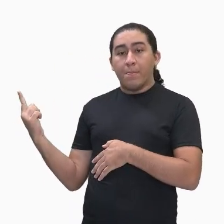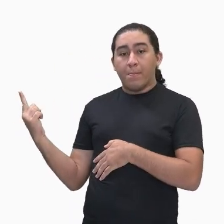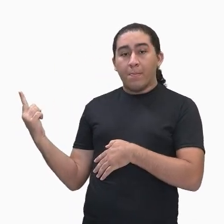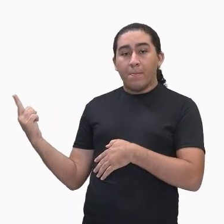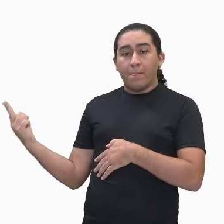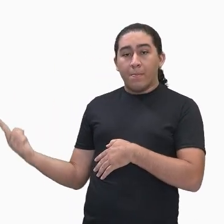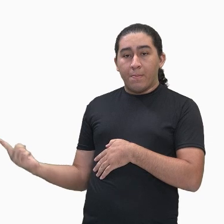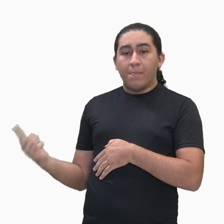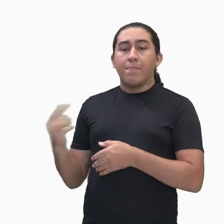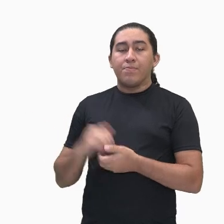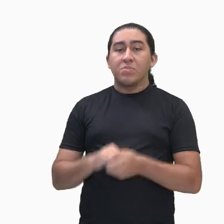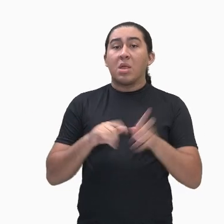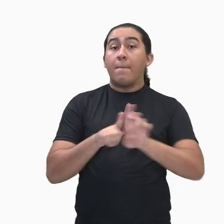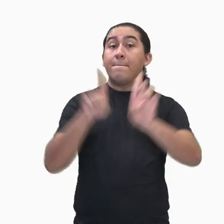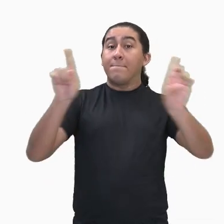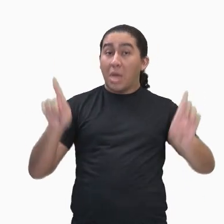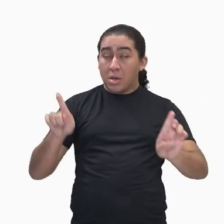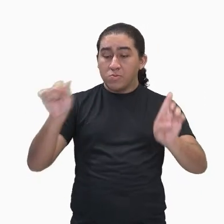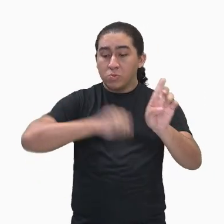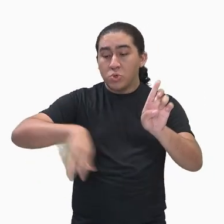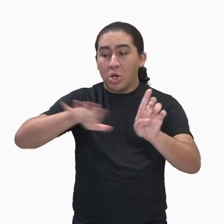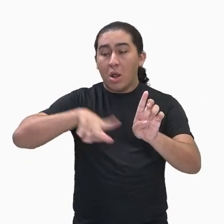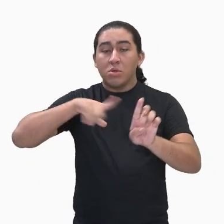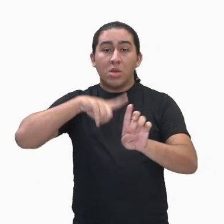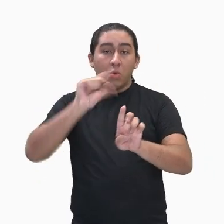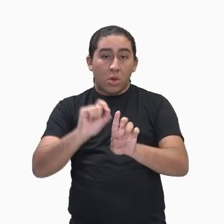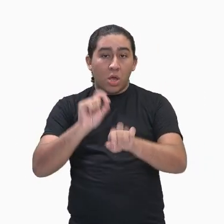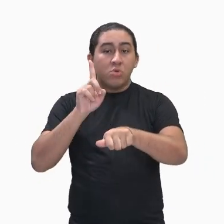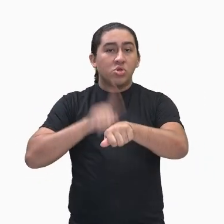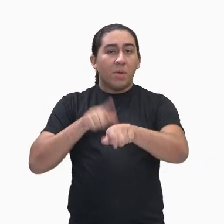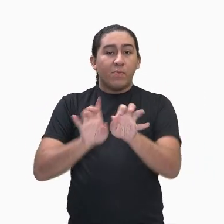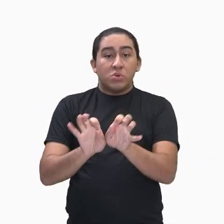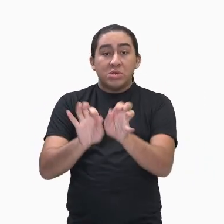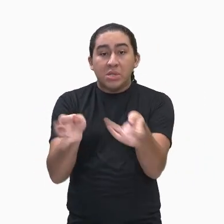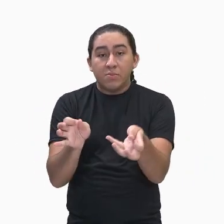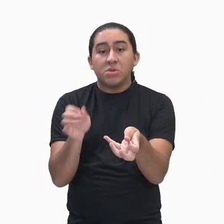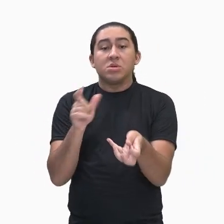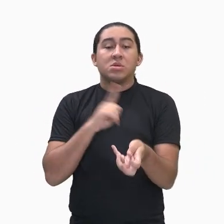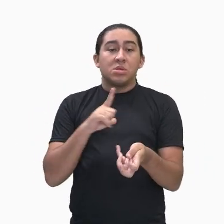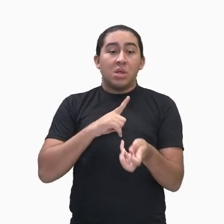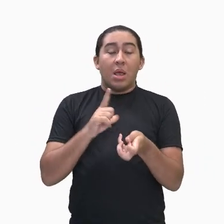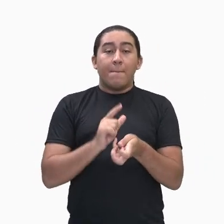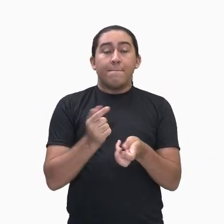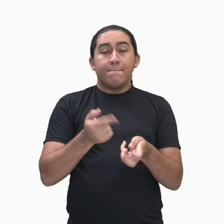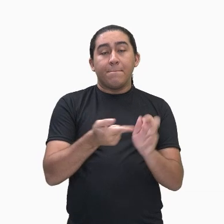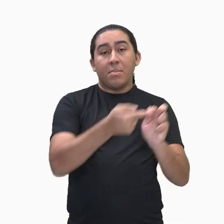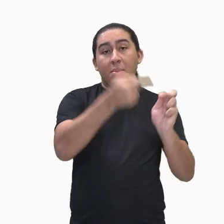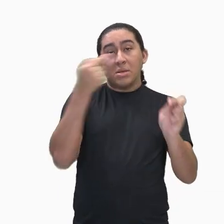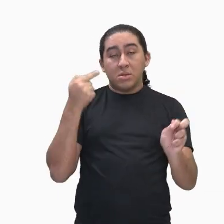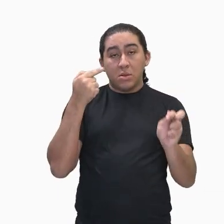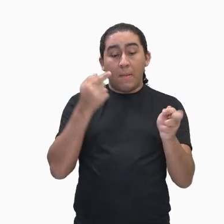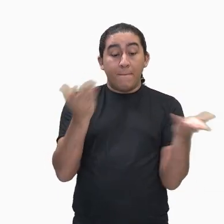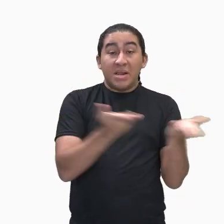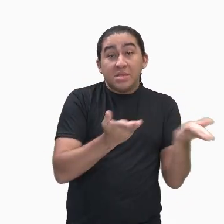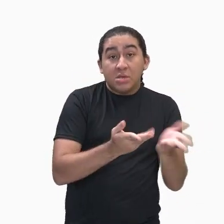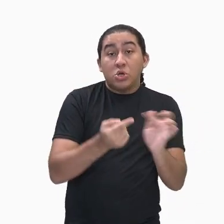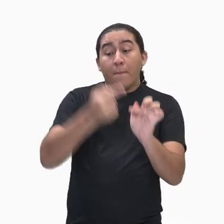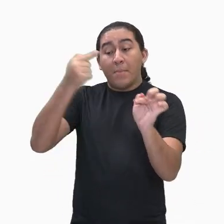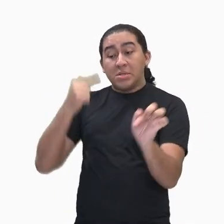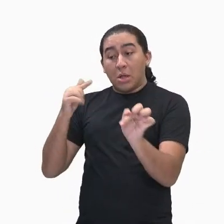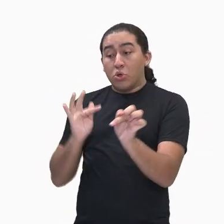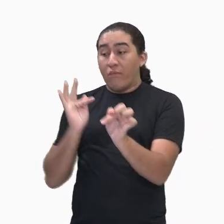no geral, nós temos, nos tempos simples, presente, passado e futuro. Então, a gente